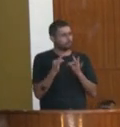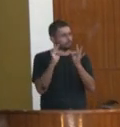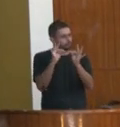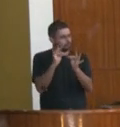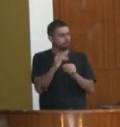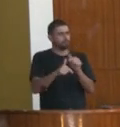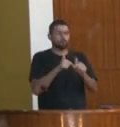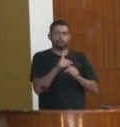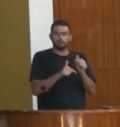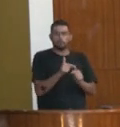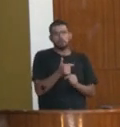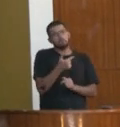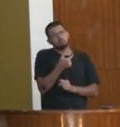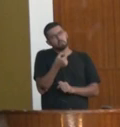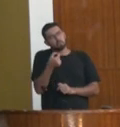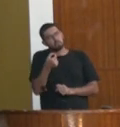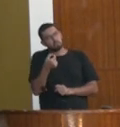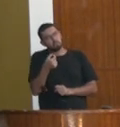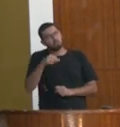até